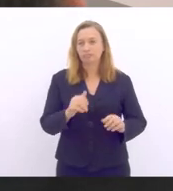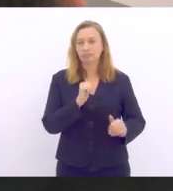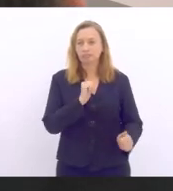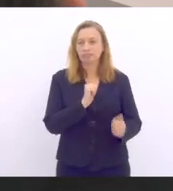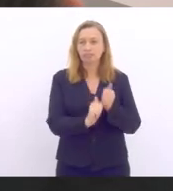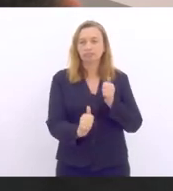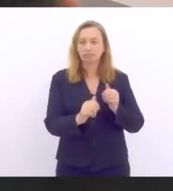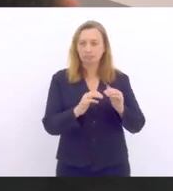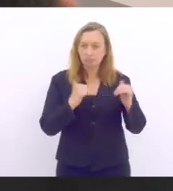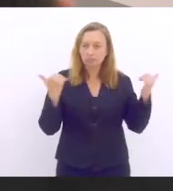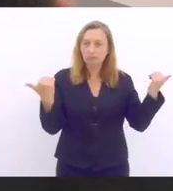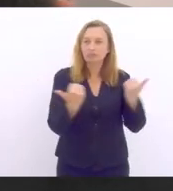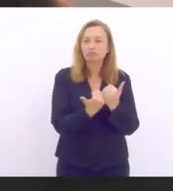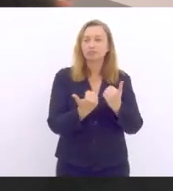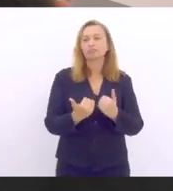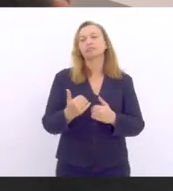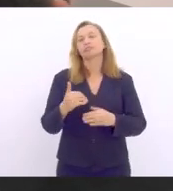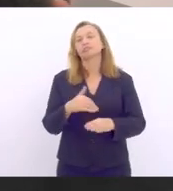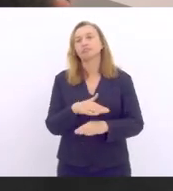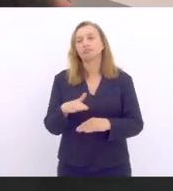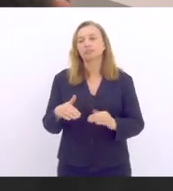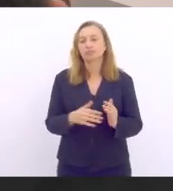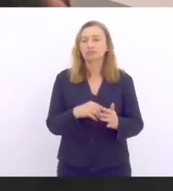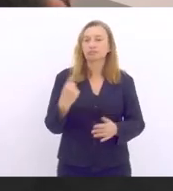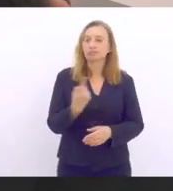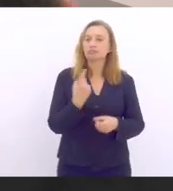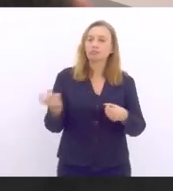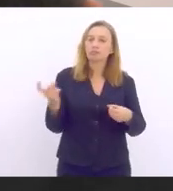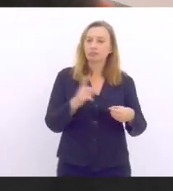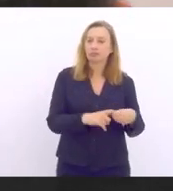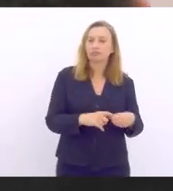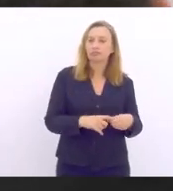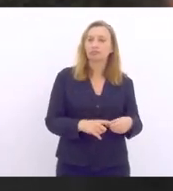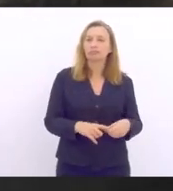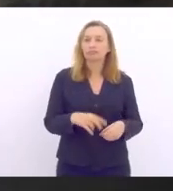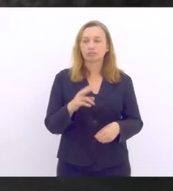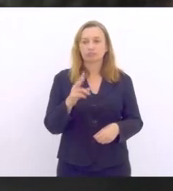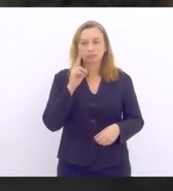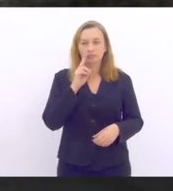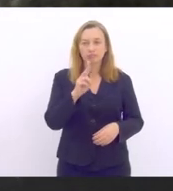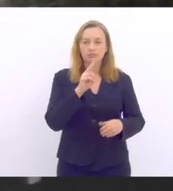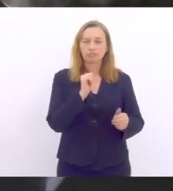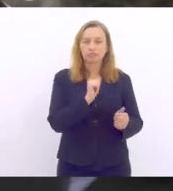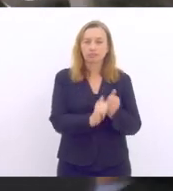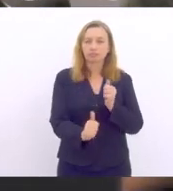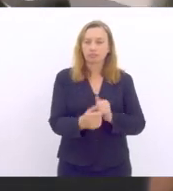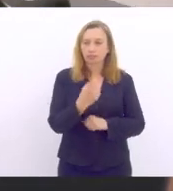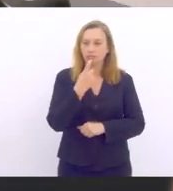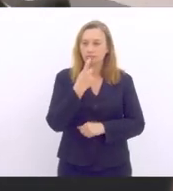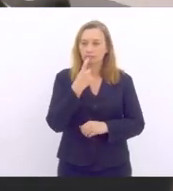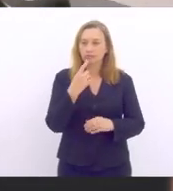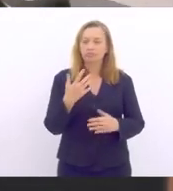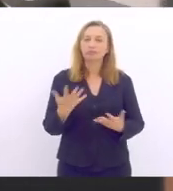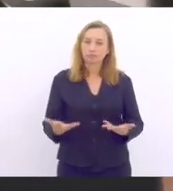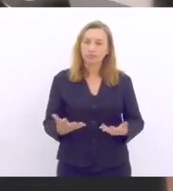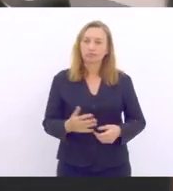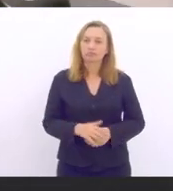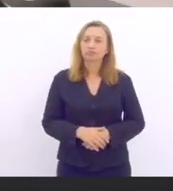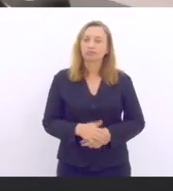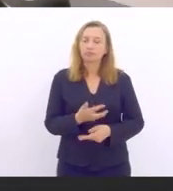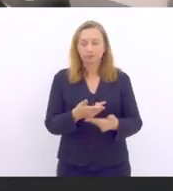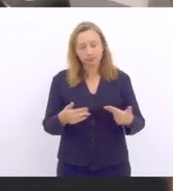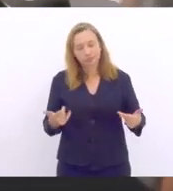e que o Fluminense, que o Carioca volte a ter o espetáculo tão grandioso e que é uma válvula de escape diante de